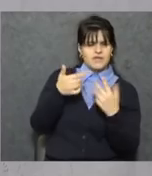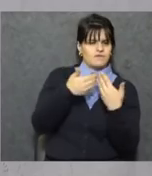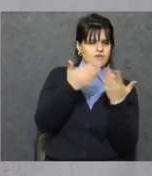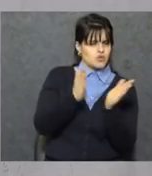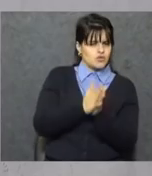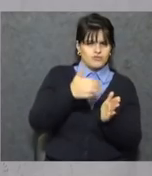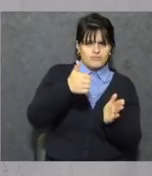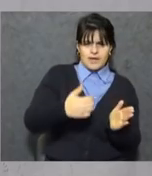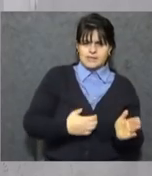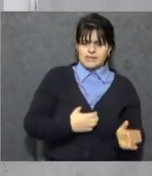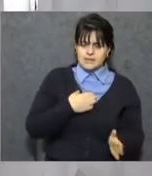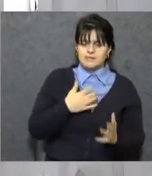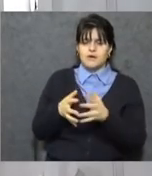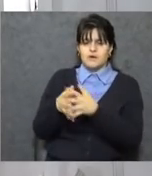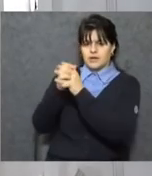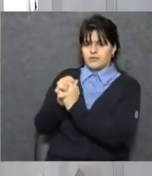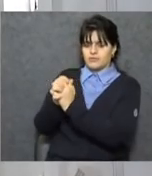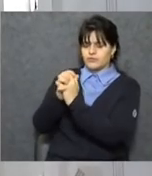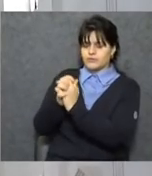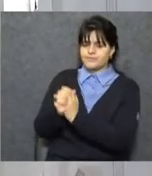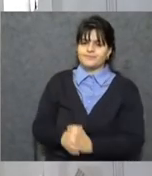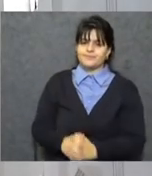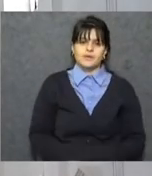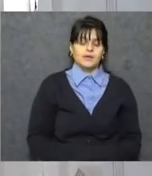oremos. Deus